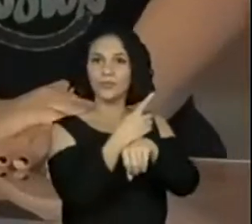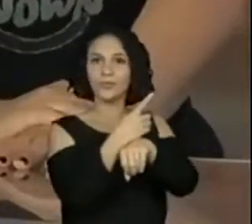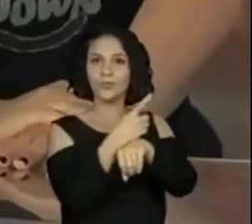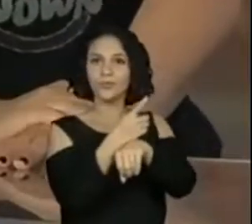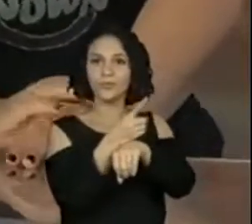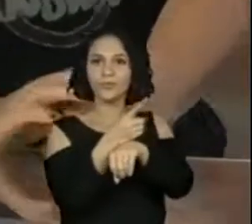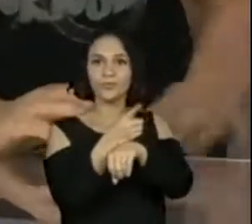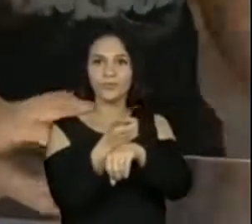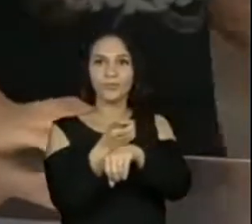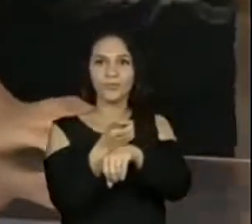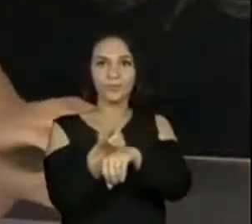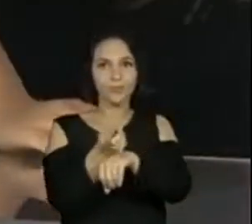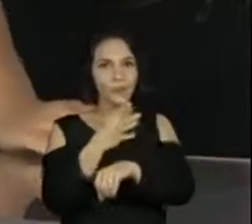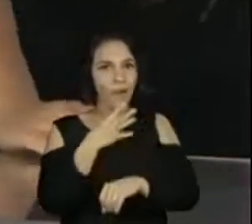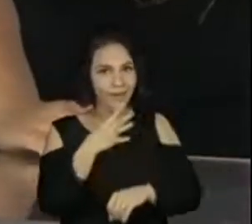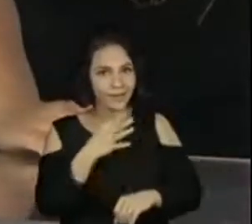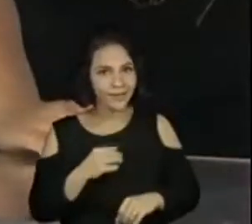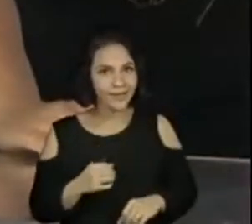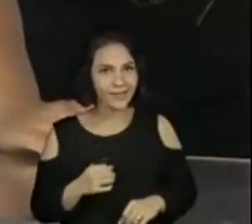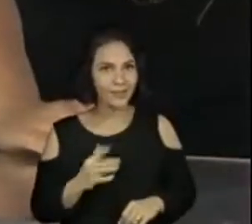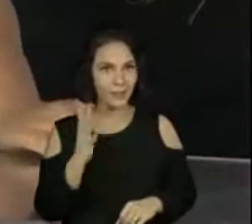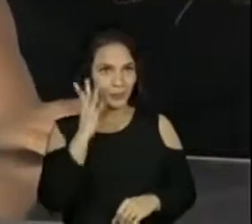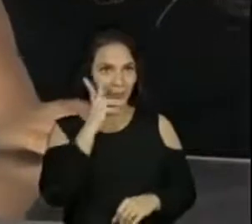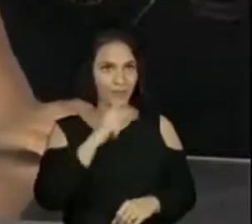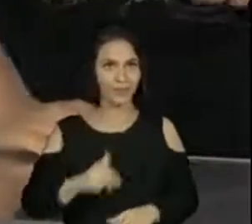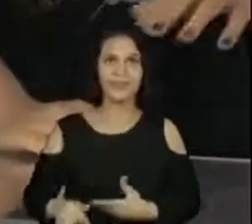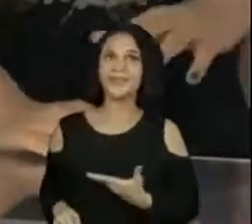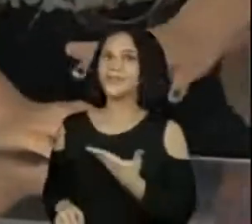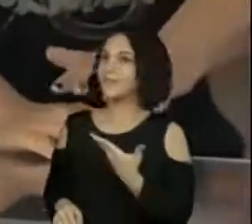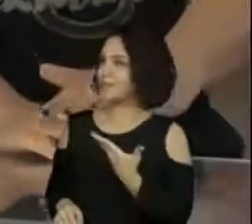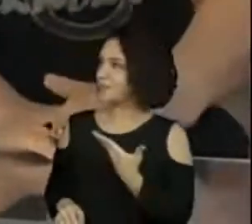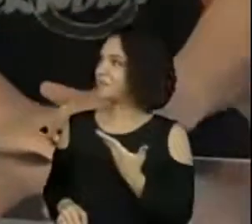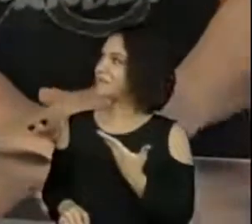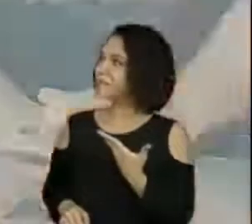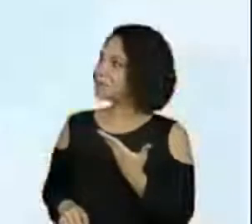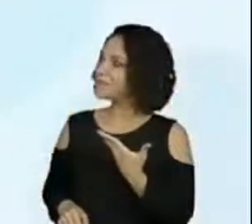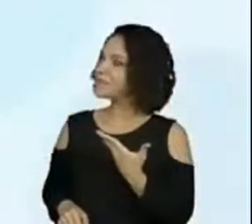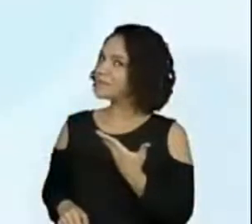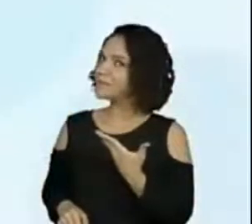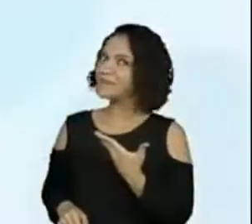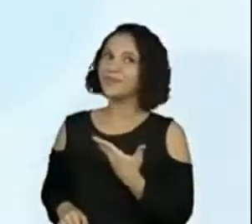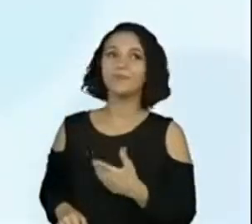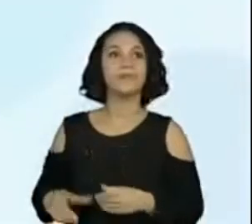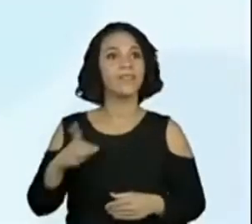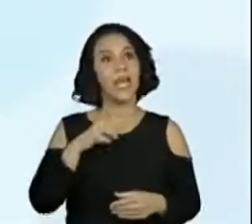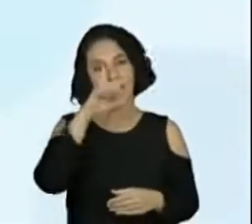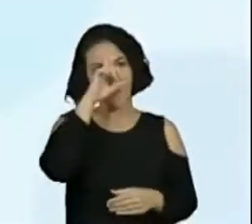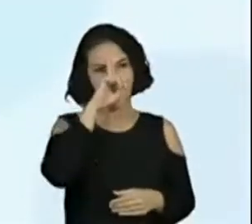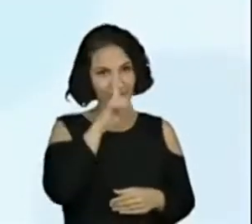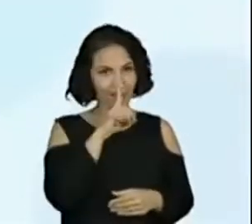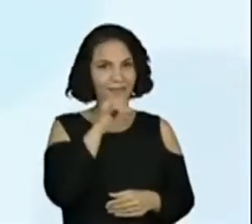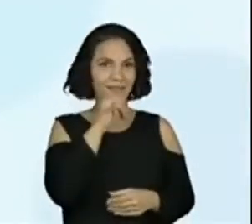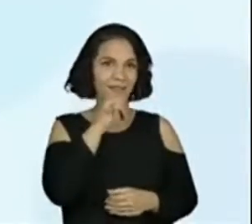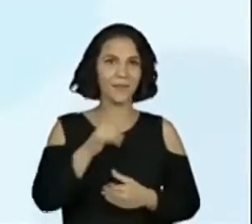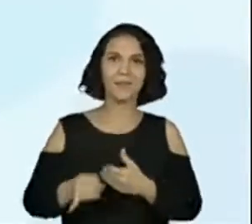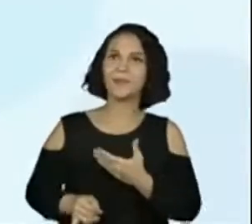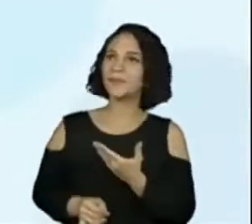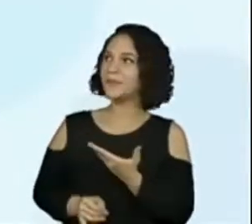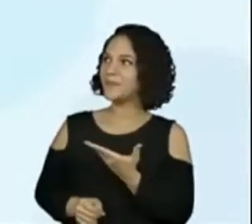Né? Esse relógio é bem bonito, que está aí, aqui na imagem, tem um relógio amarelo.